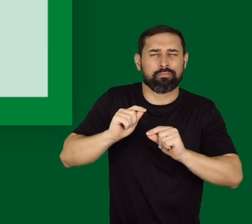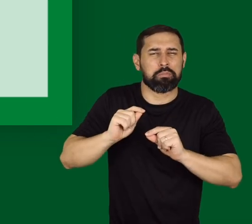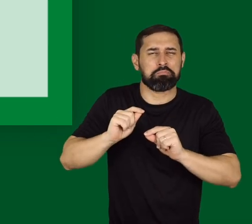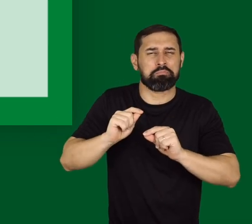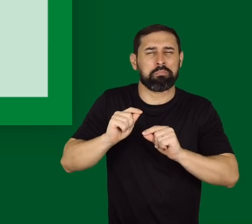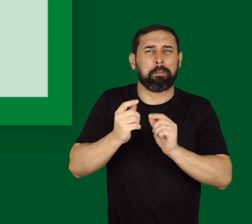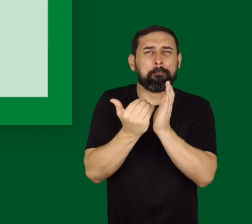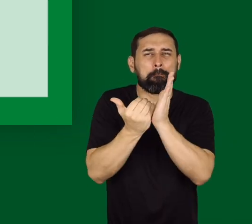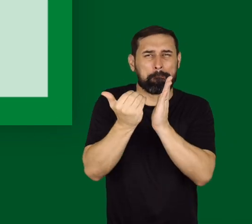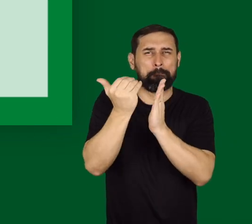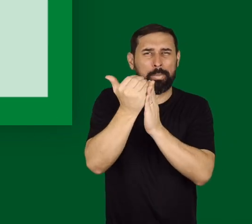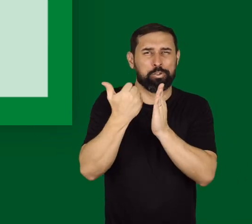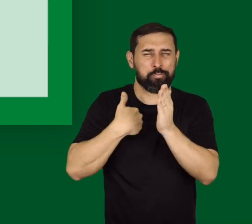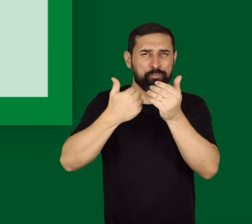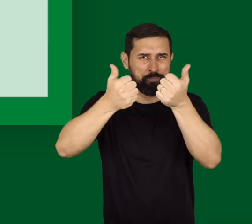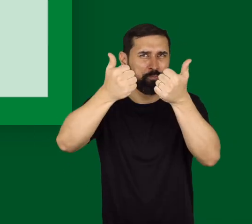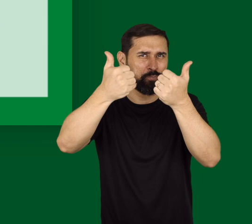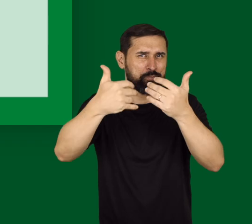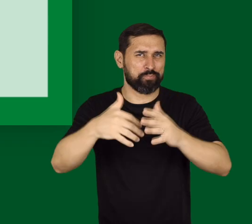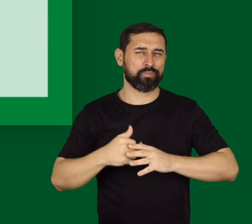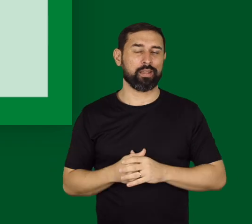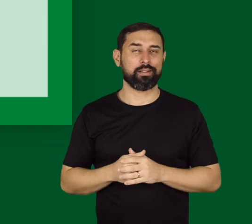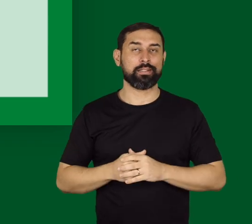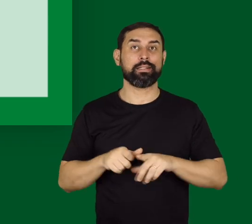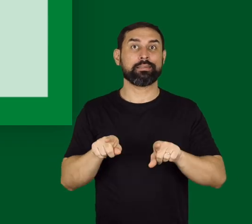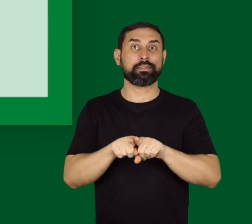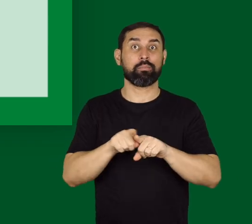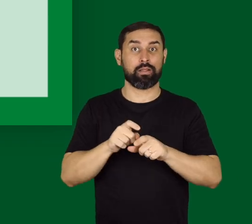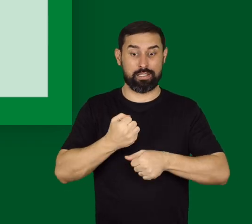por sinais e sintomas que a gente vai